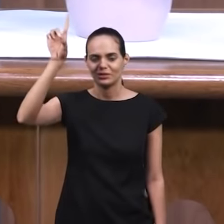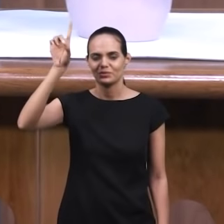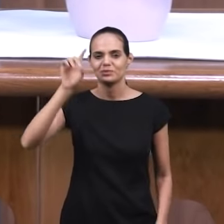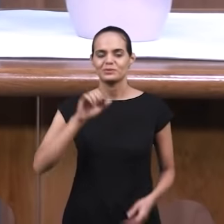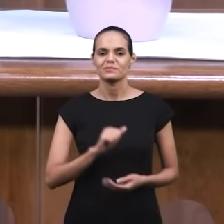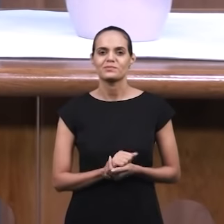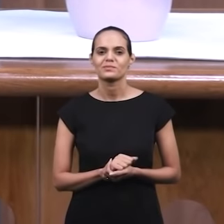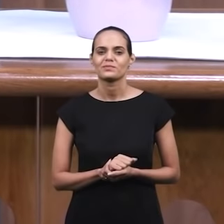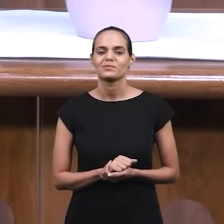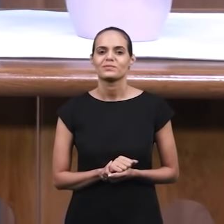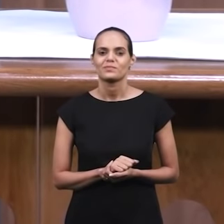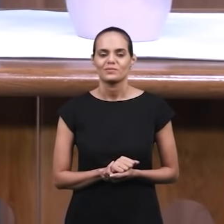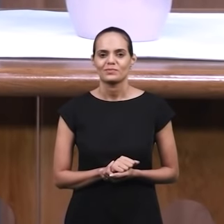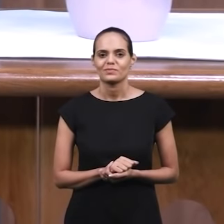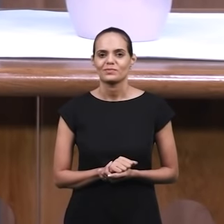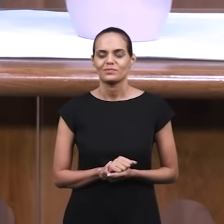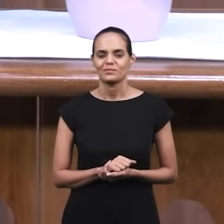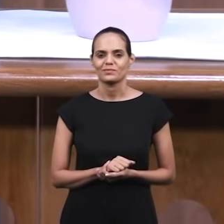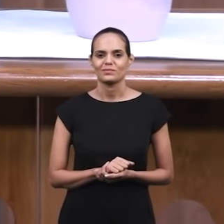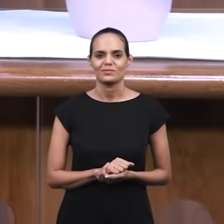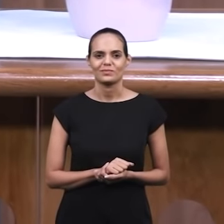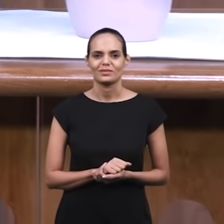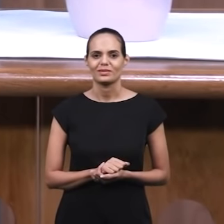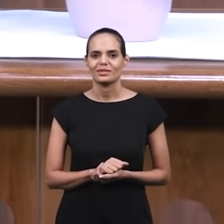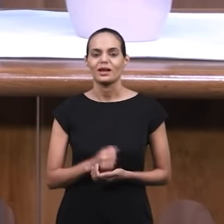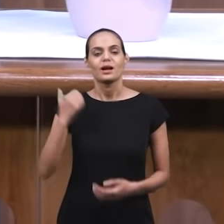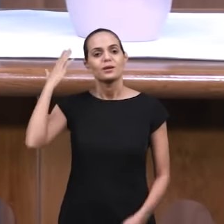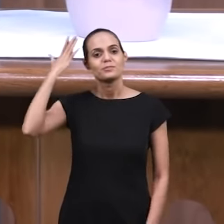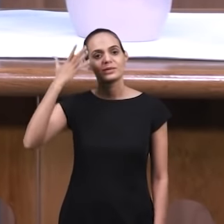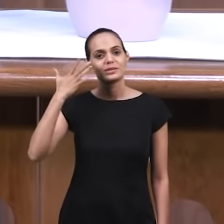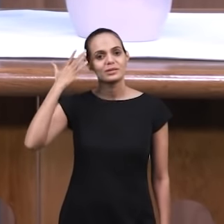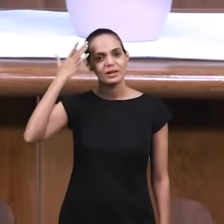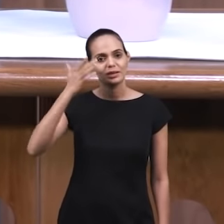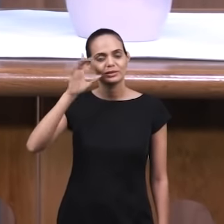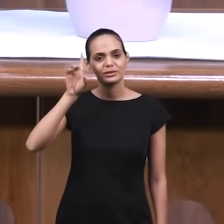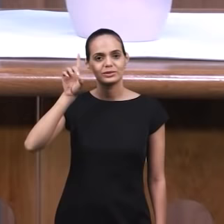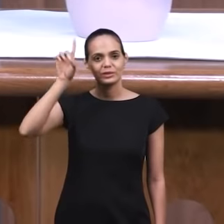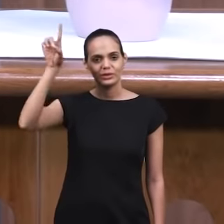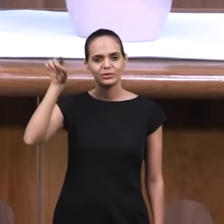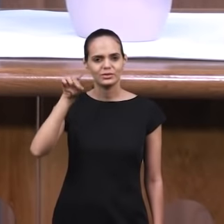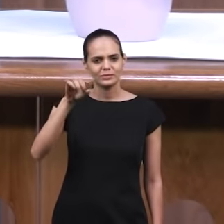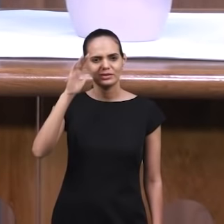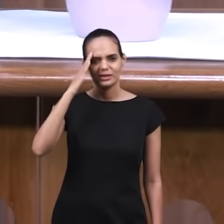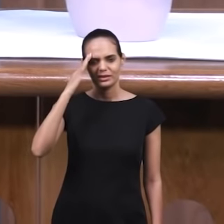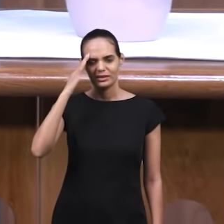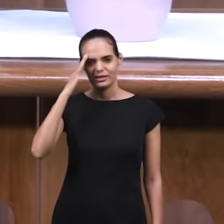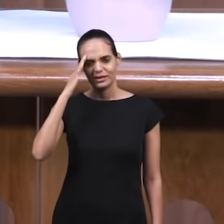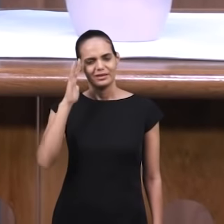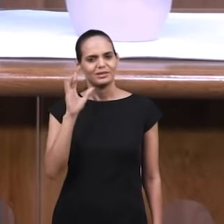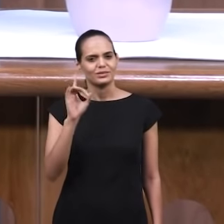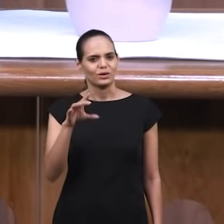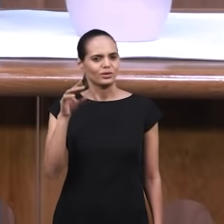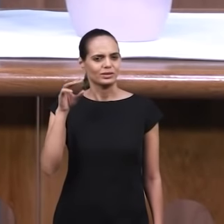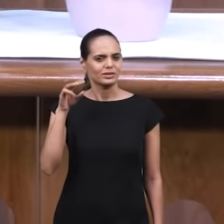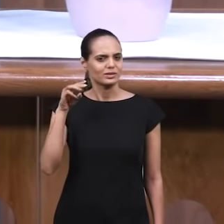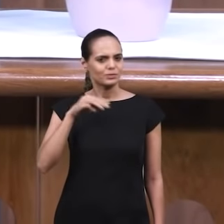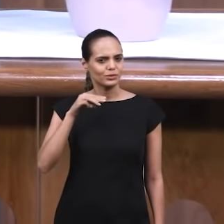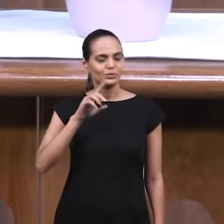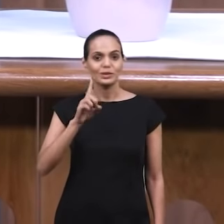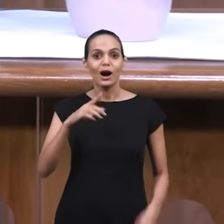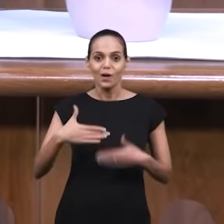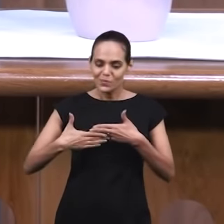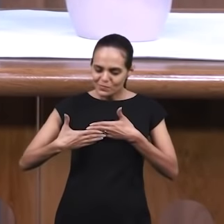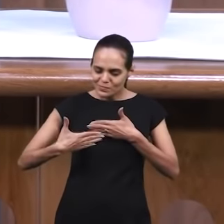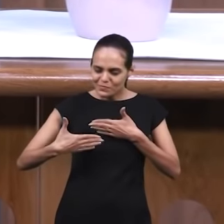transmitimos aqui esta palavra da parte de Deus, para você entender que não só nesses minutos, mas daqui para